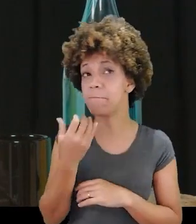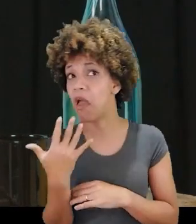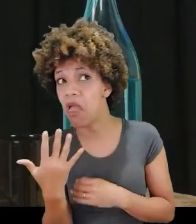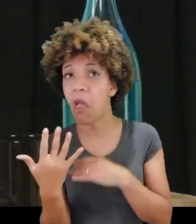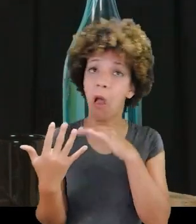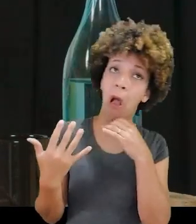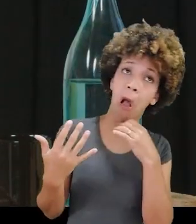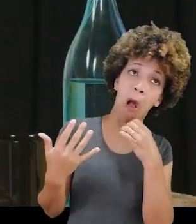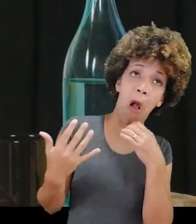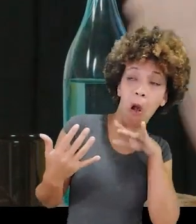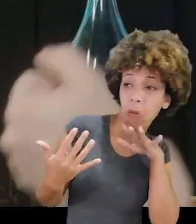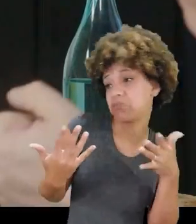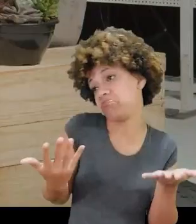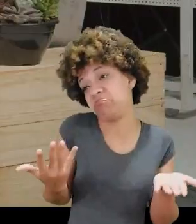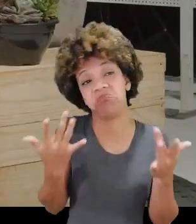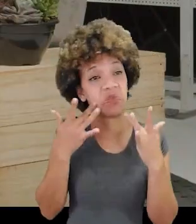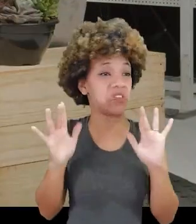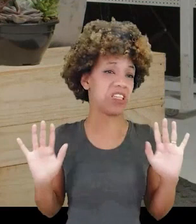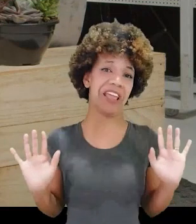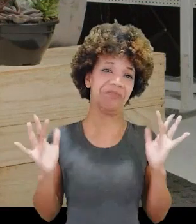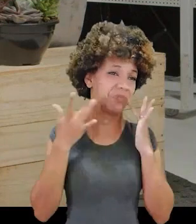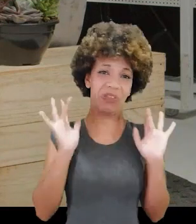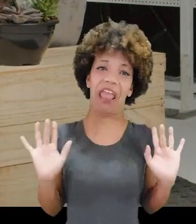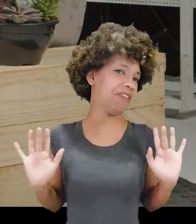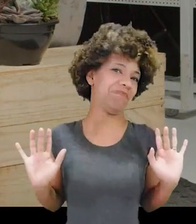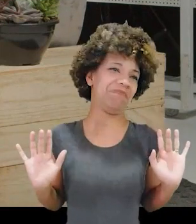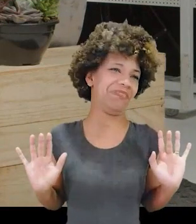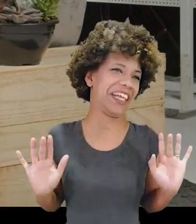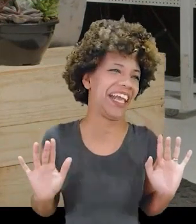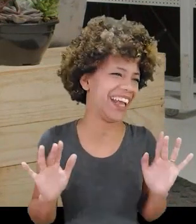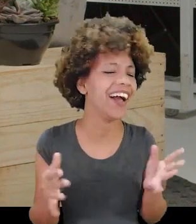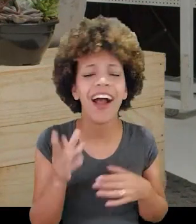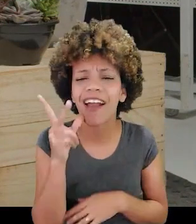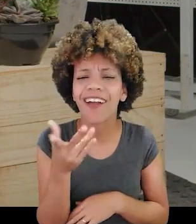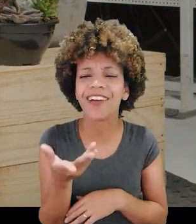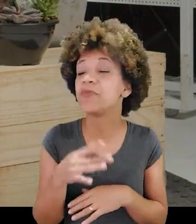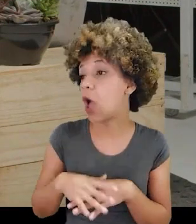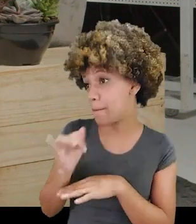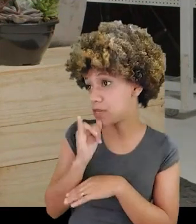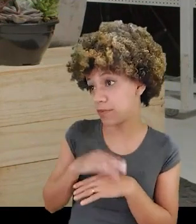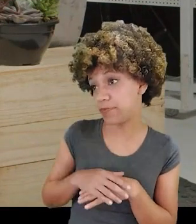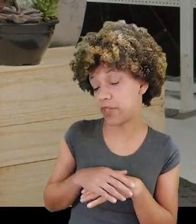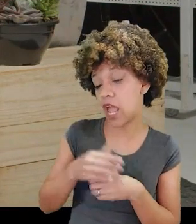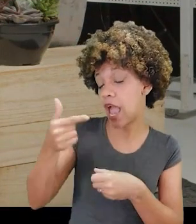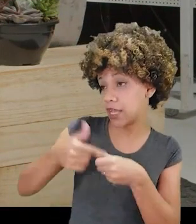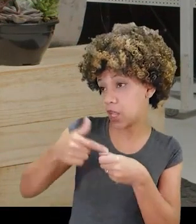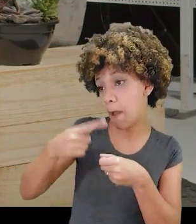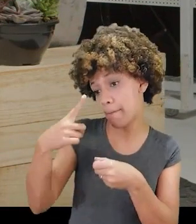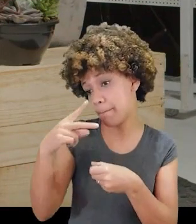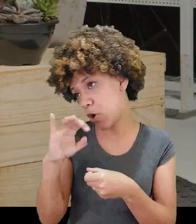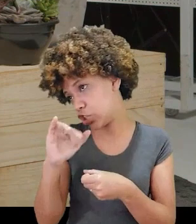aí vai ter o saber se vai funcionar no teu carro ó soltei lá sei lá aí tipo cara eu tô indo embora já para